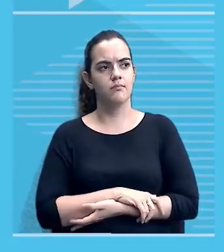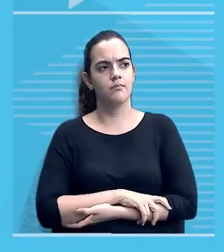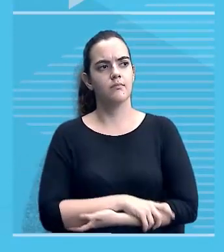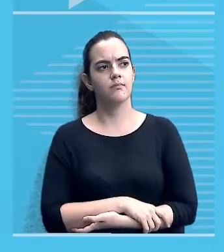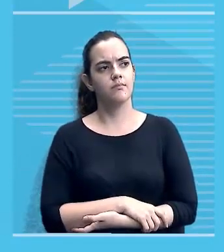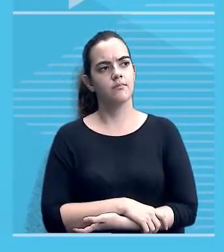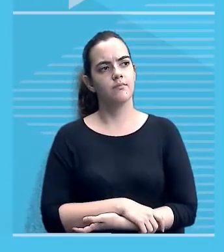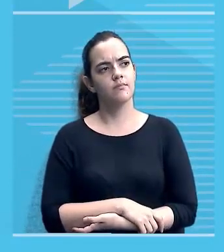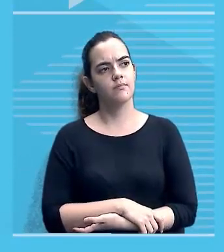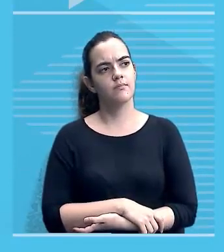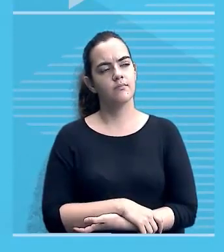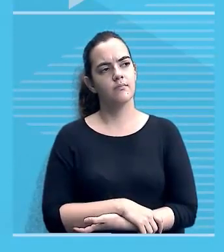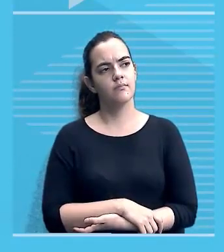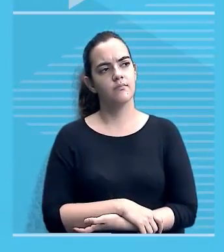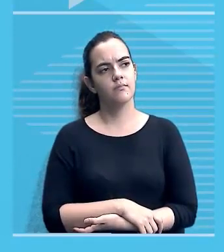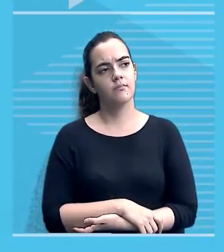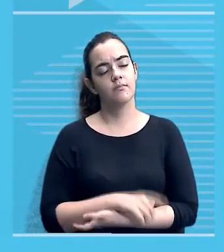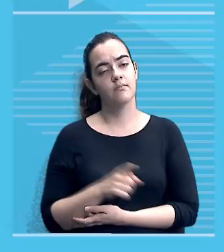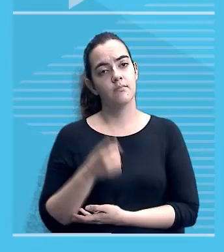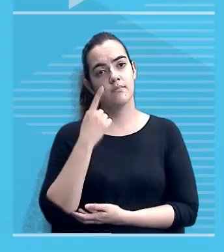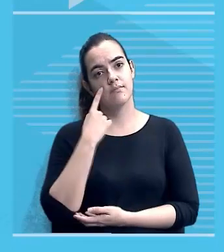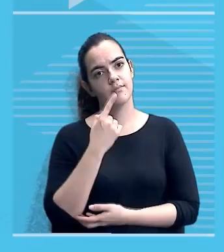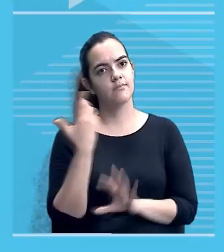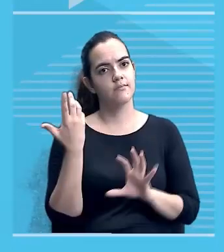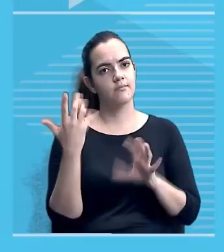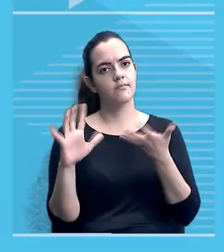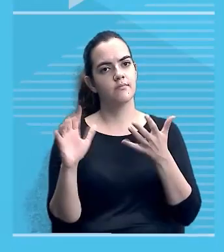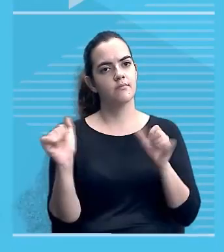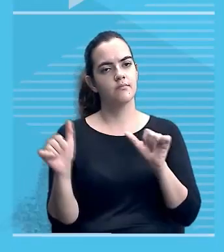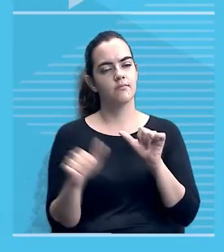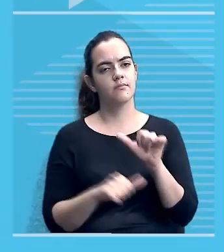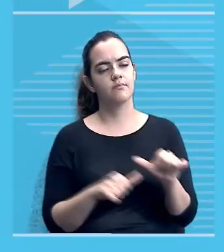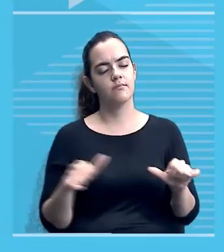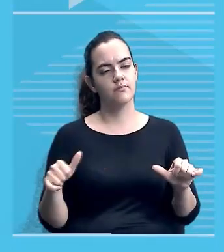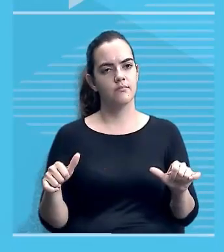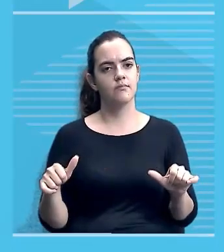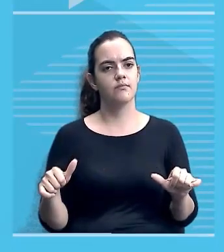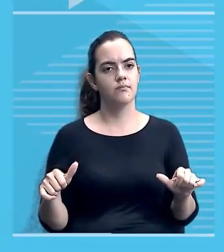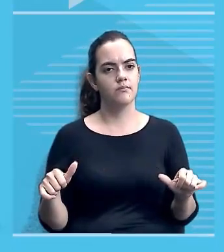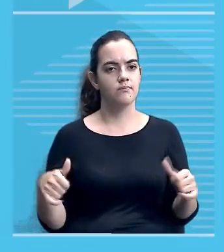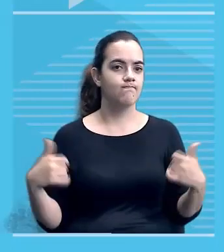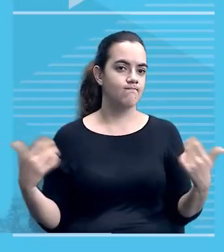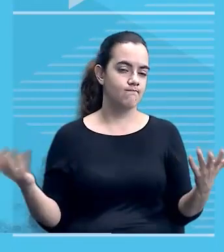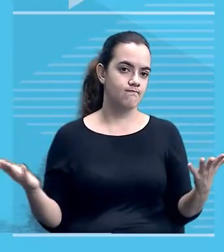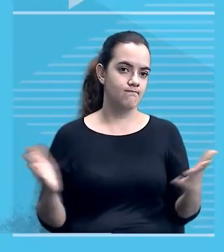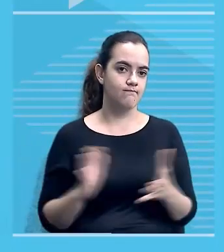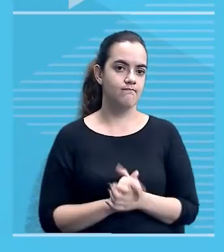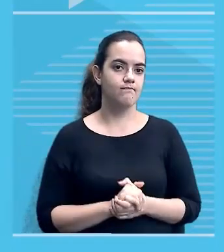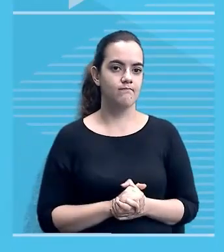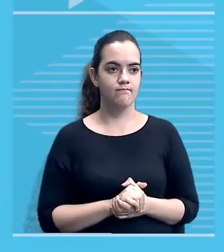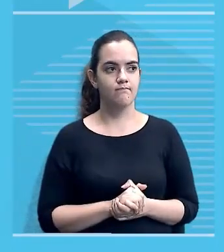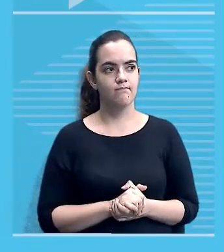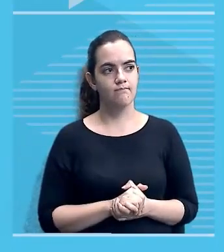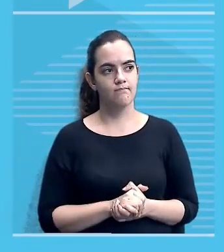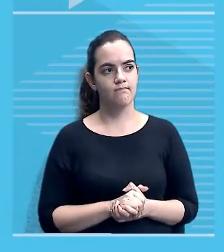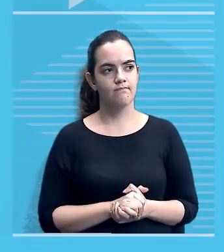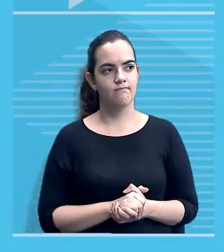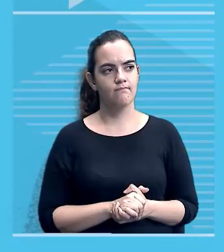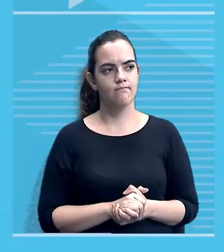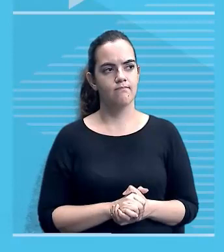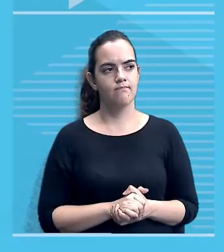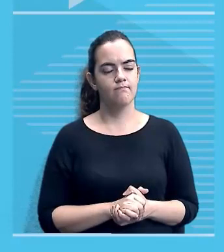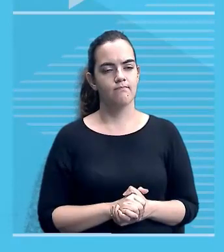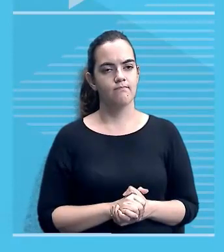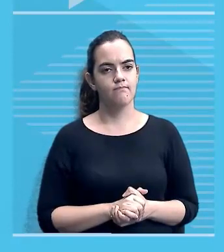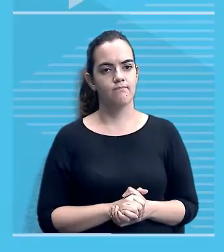a alterações climáticas relacionadas a alterações climáticas e crescimento das